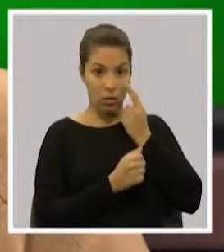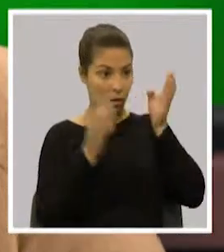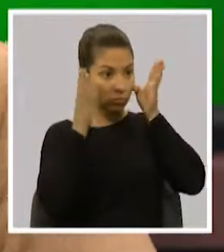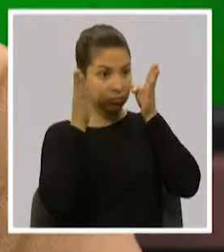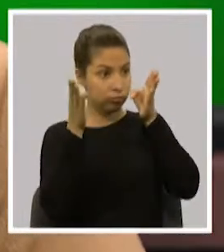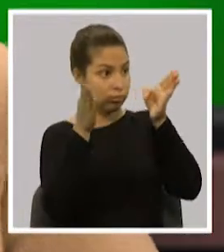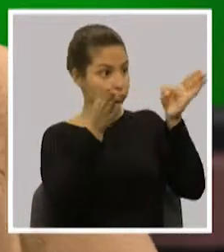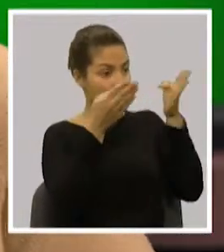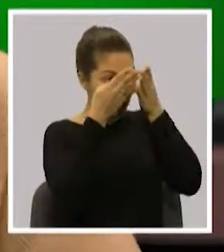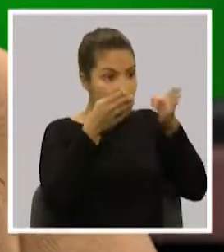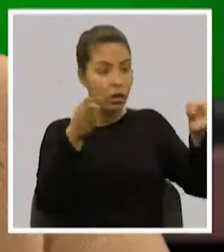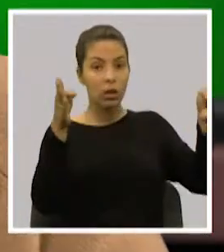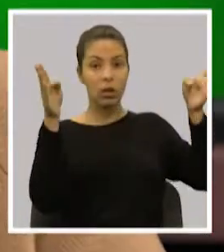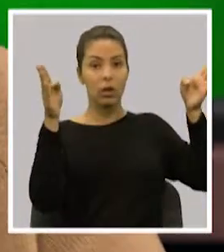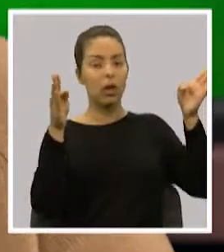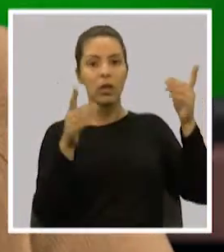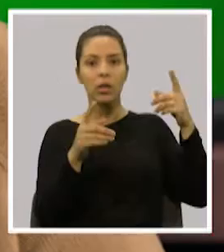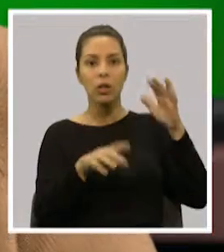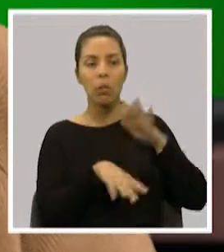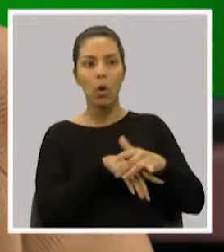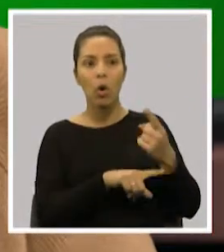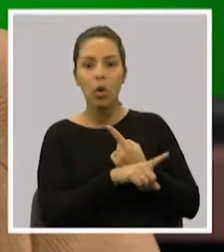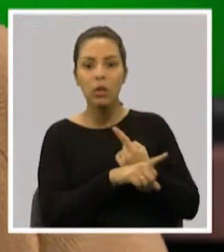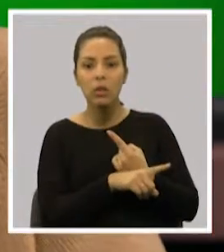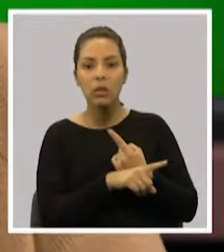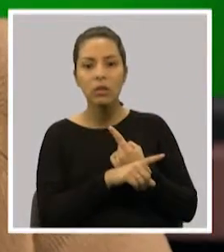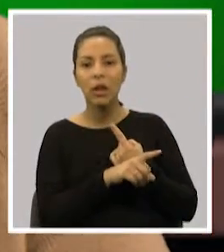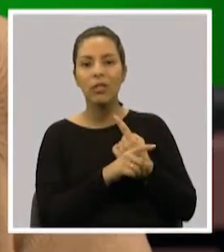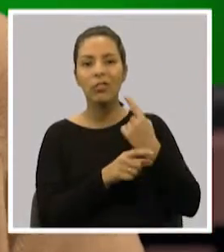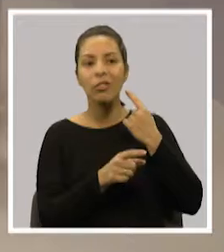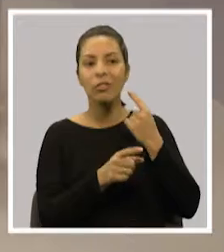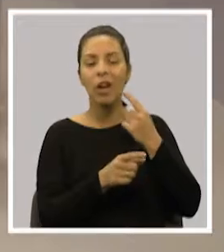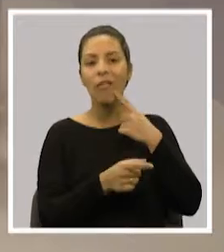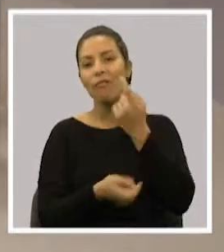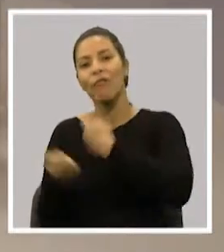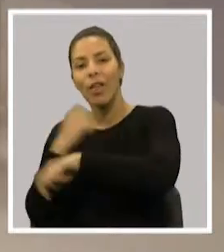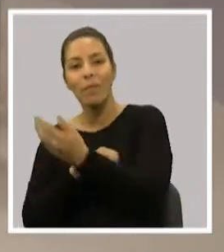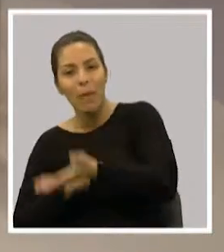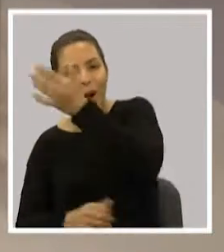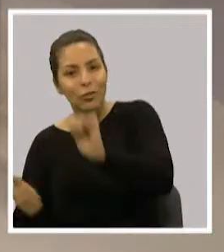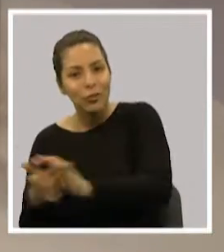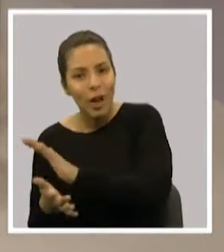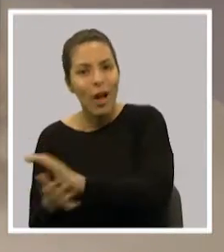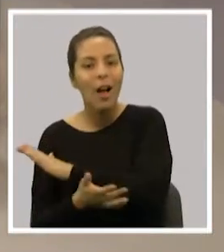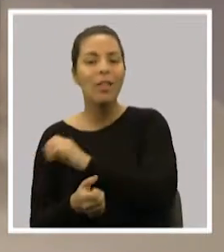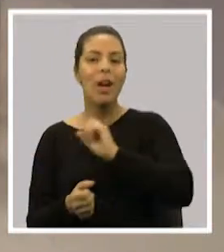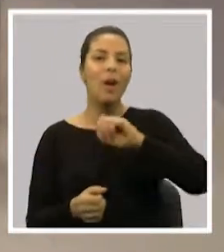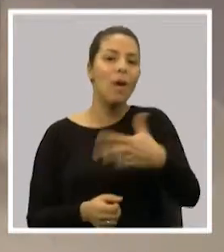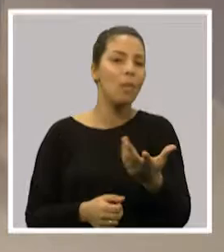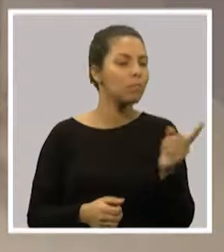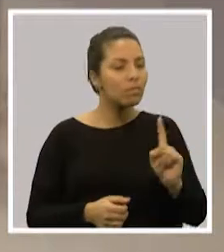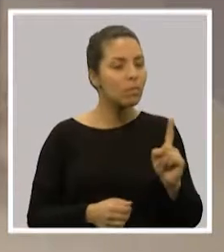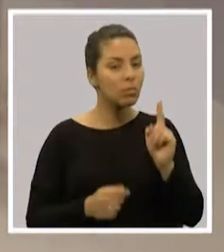Tudo o que se passa é tudo o que se passa, e não só determinadas questões que podem ser vender mais ou que podem ser eventualmente